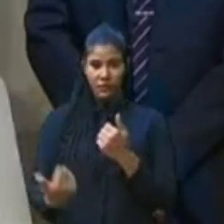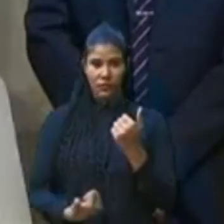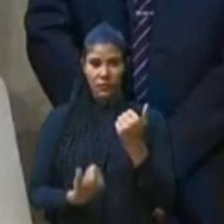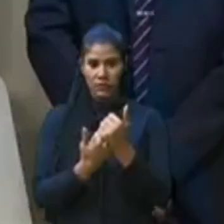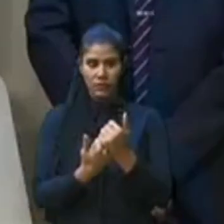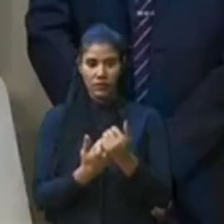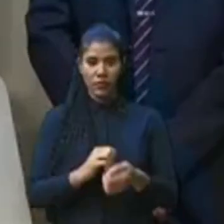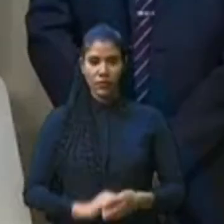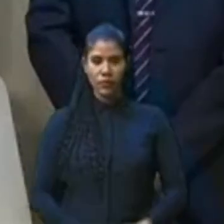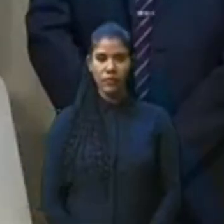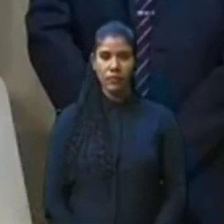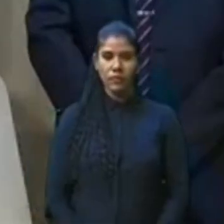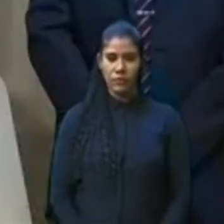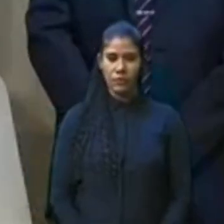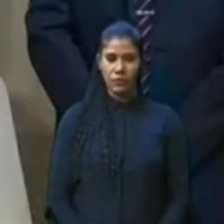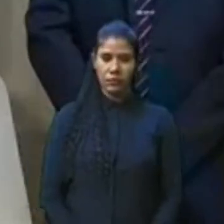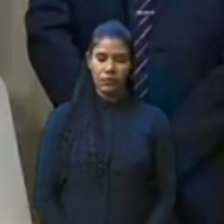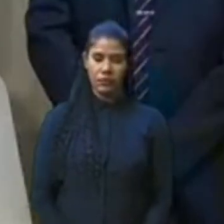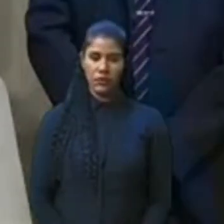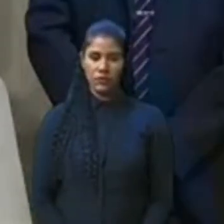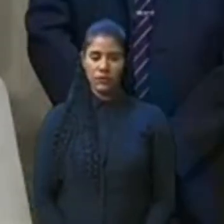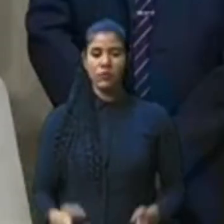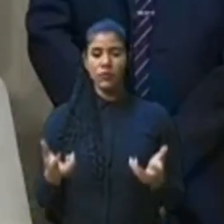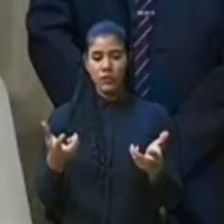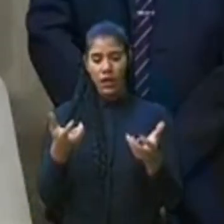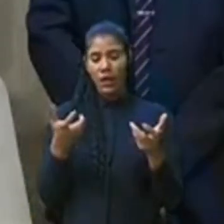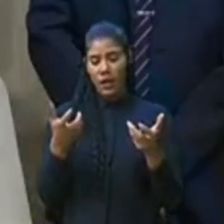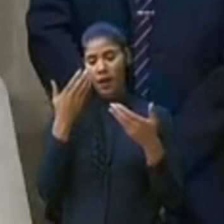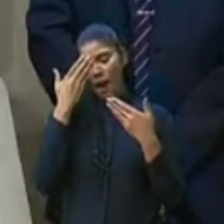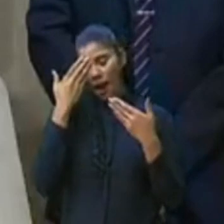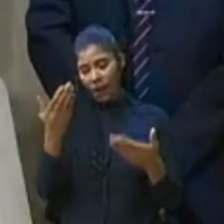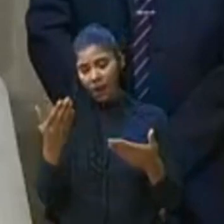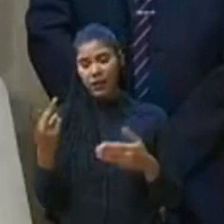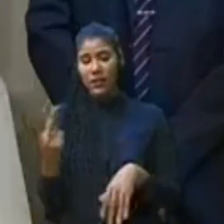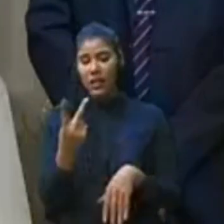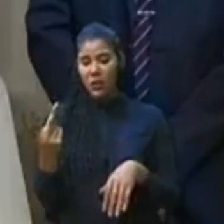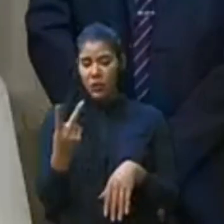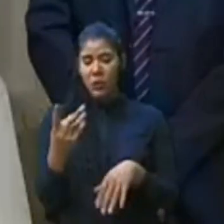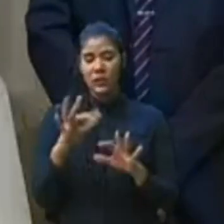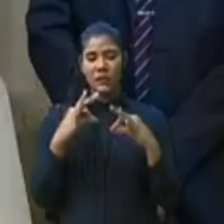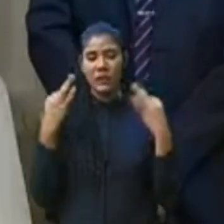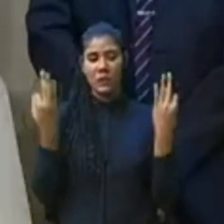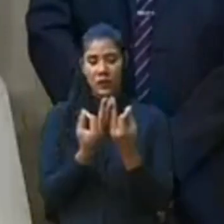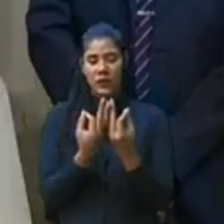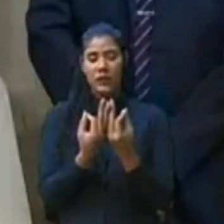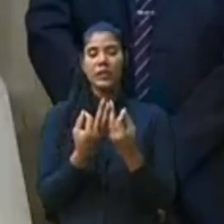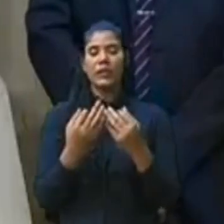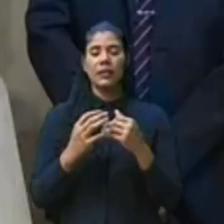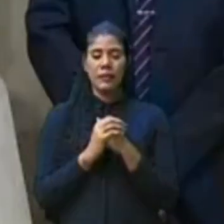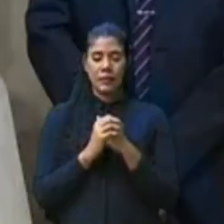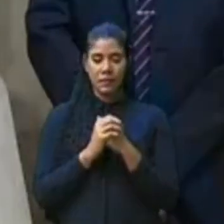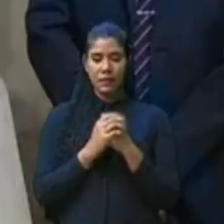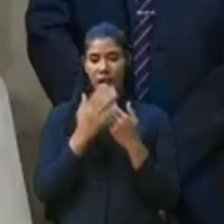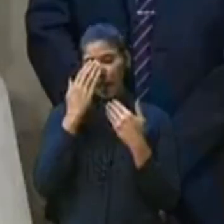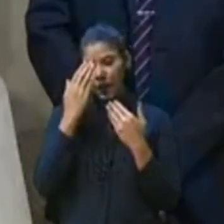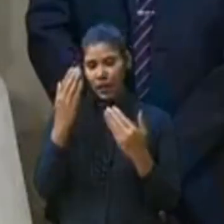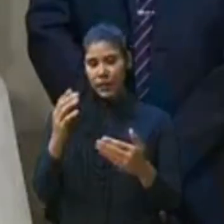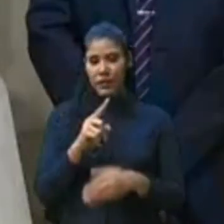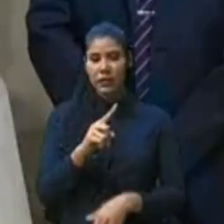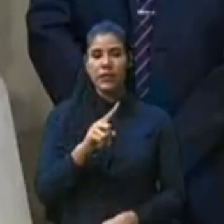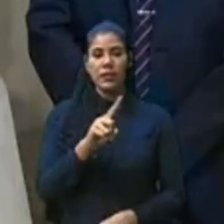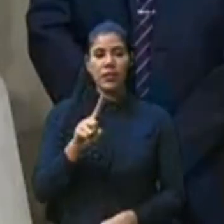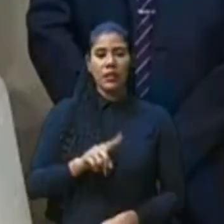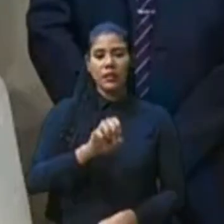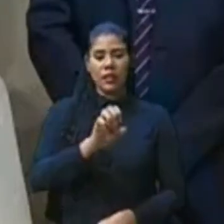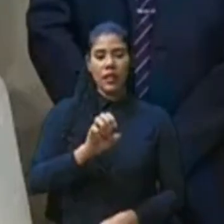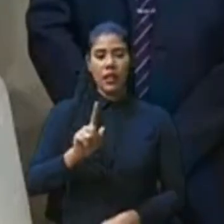prefeitura, Alves e Guedes. E quero agradecer a todas as duas famílias aqui pelo amor, pela dedicação e pelo apoio. Agradecer ao Zé